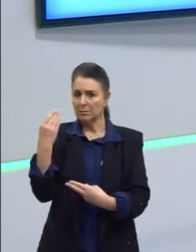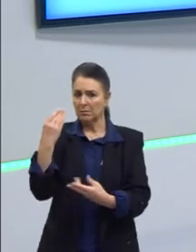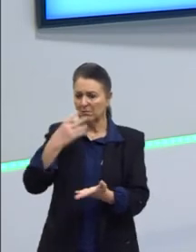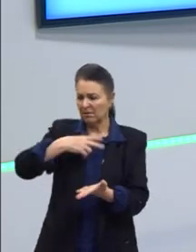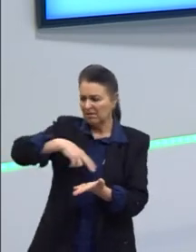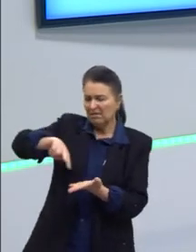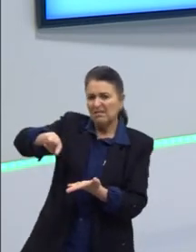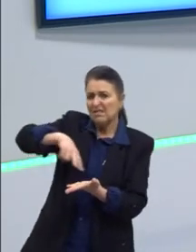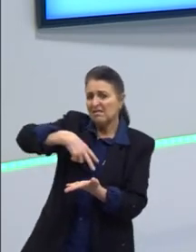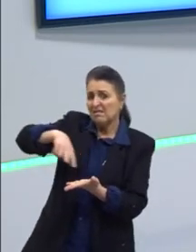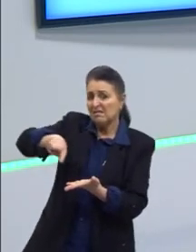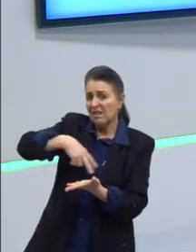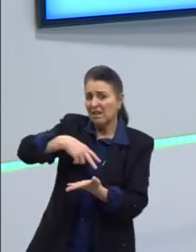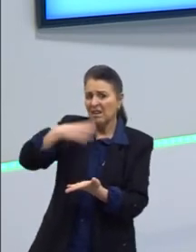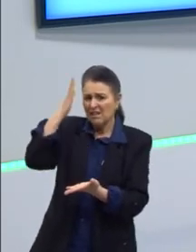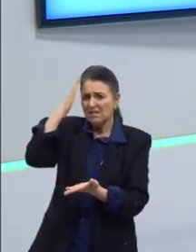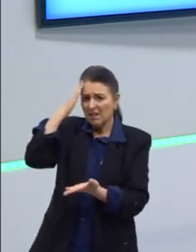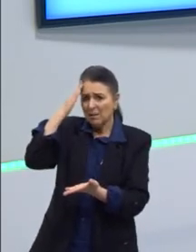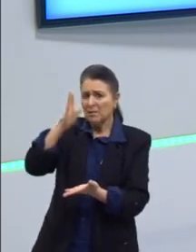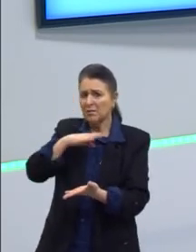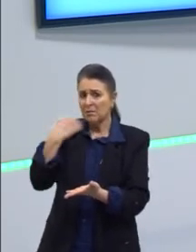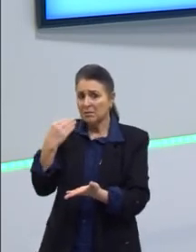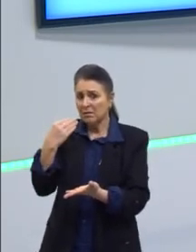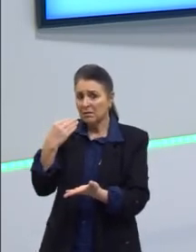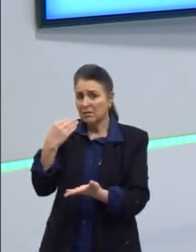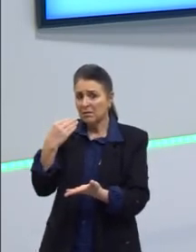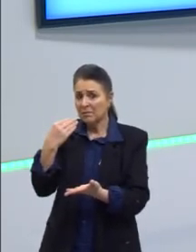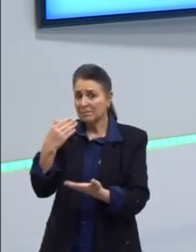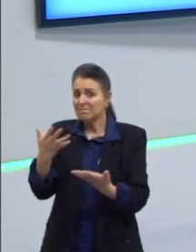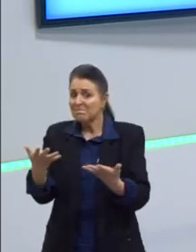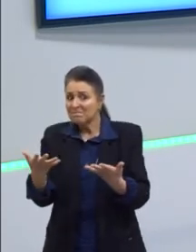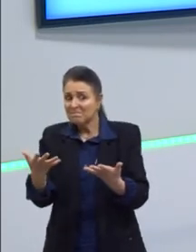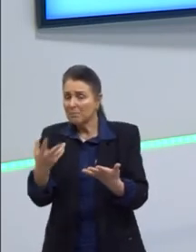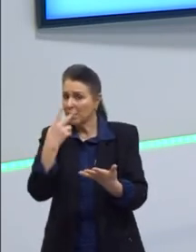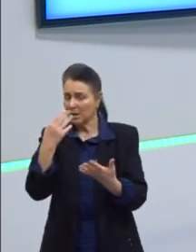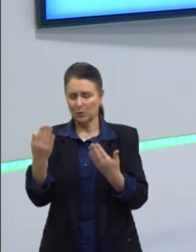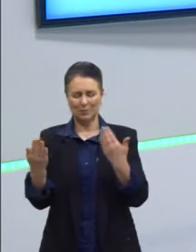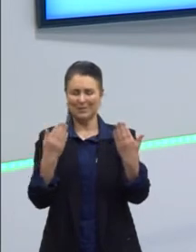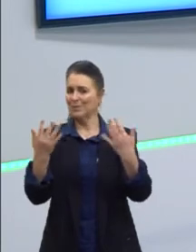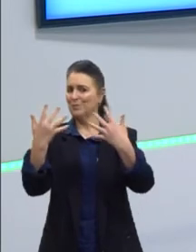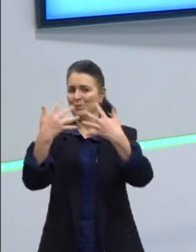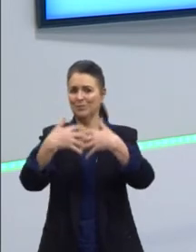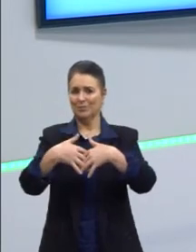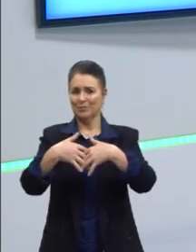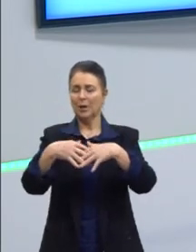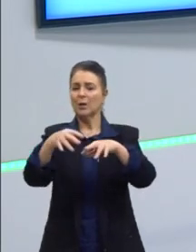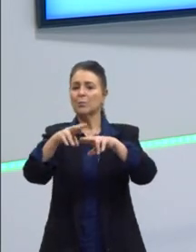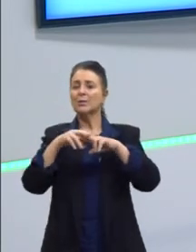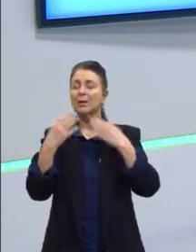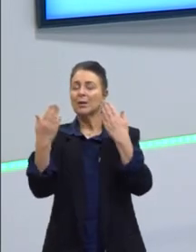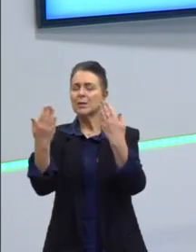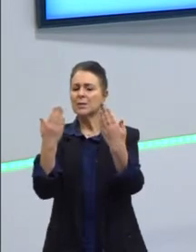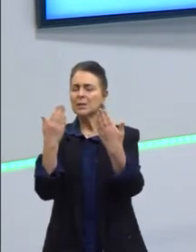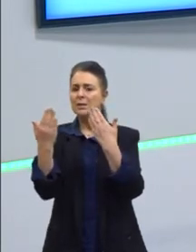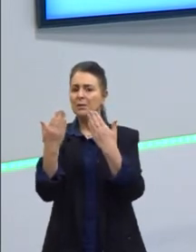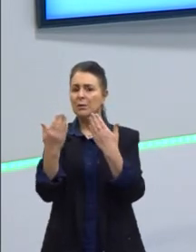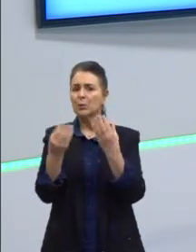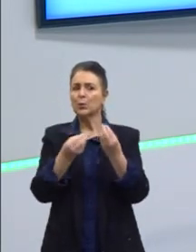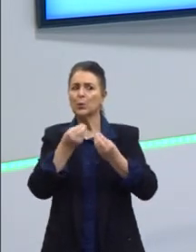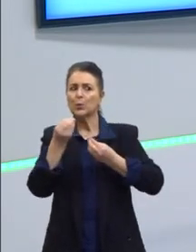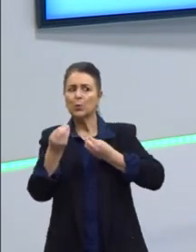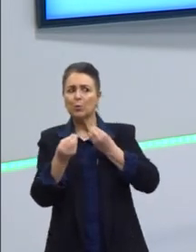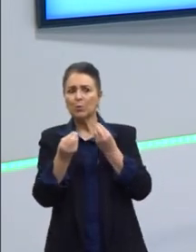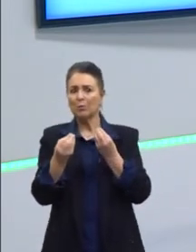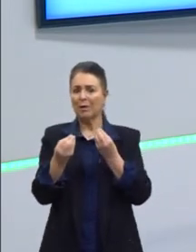em gargalhar né parece que a comparação ali ela não funciona E aí que a gente tem essa comparação como uma